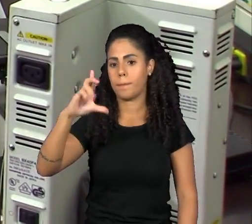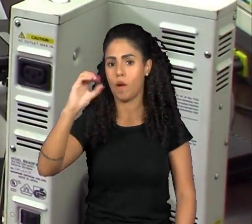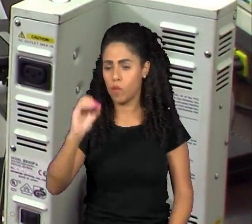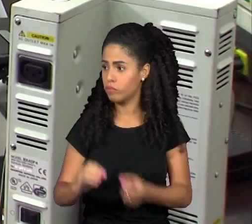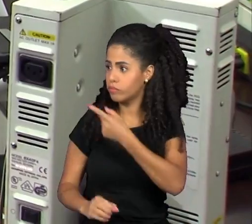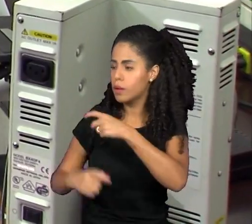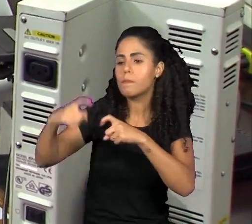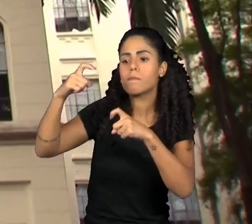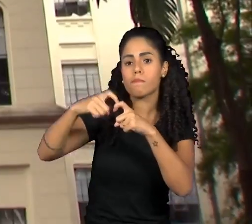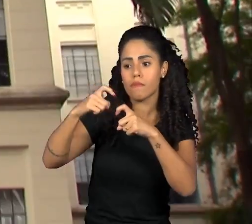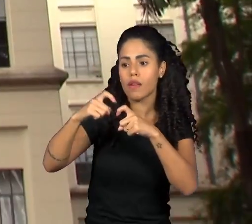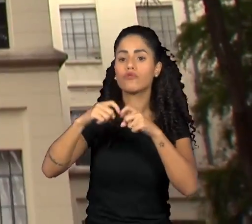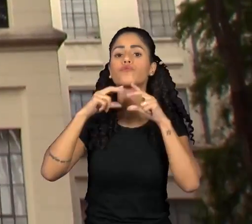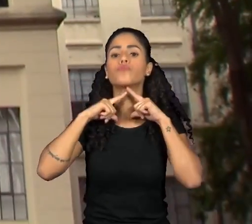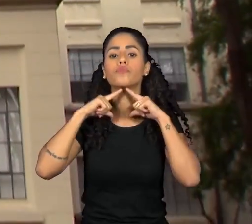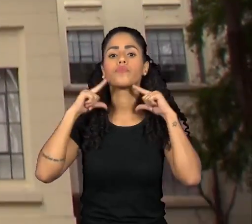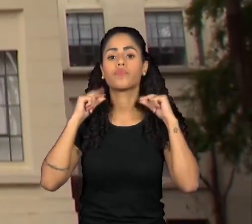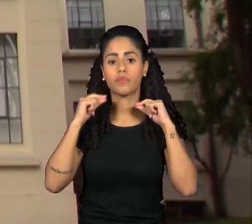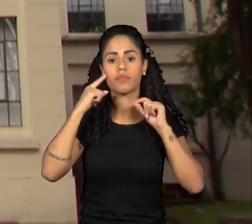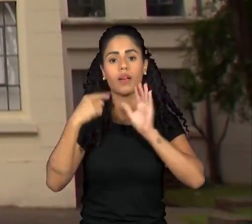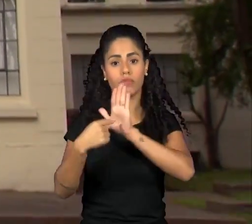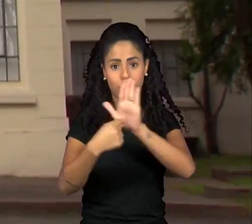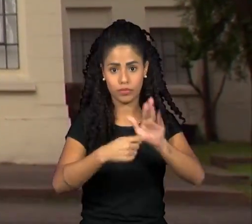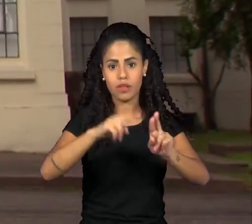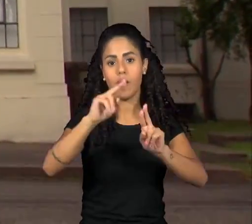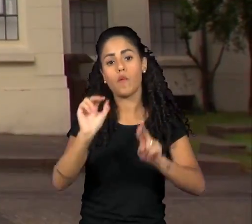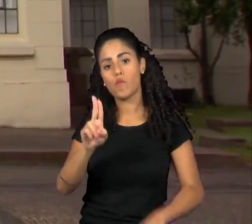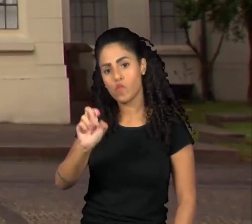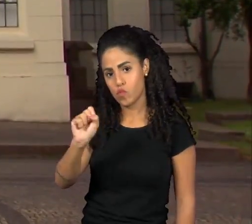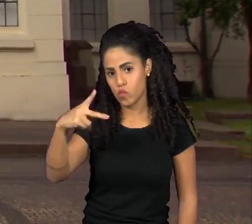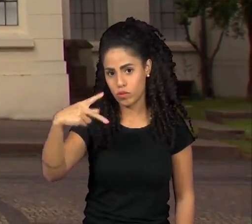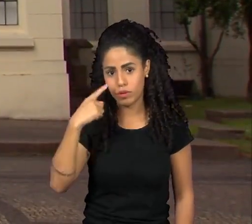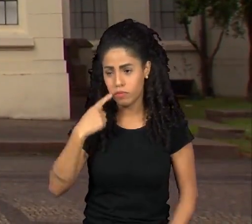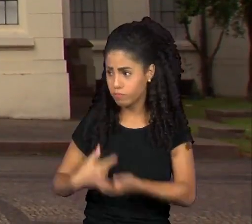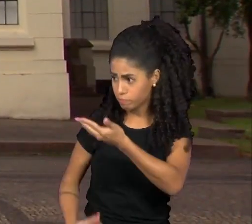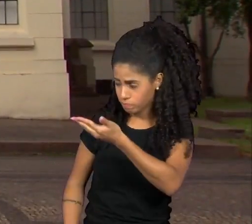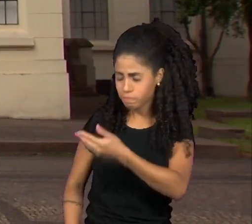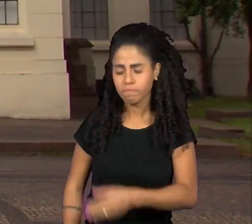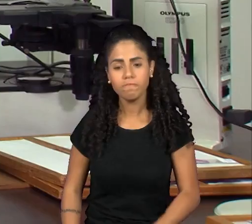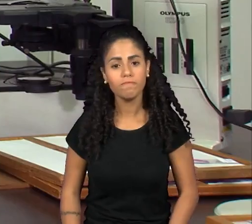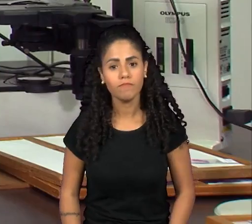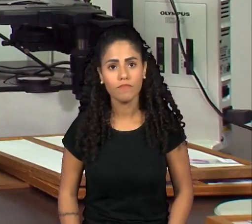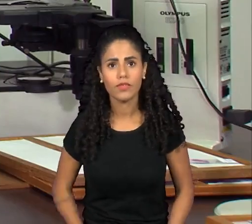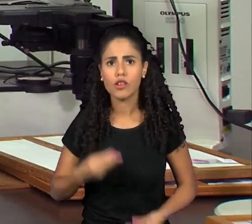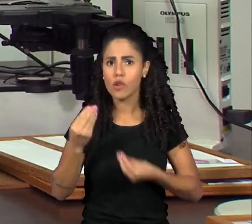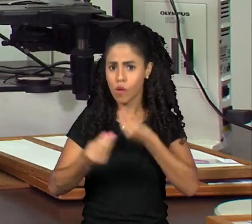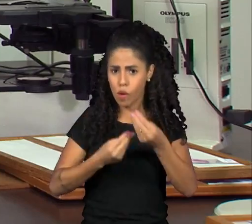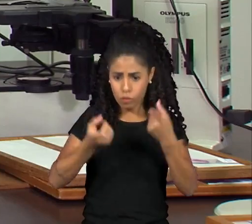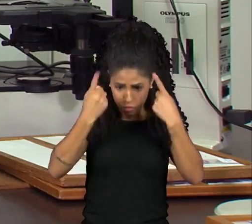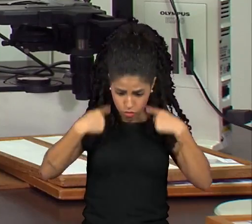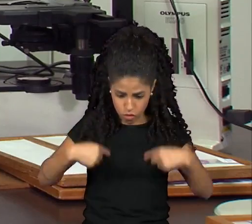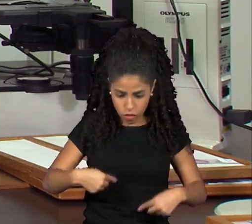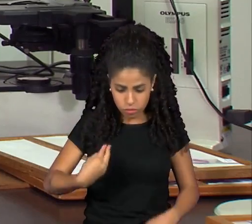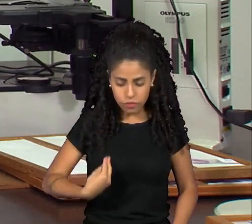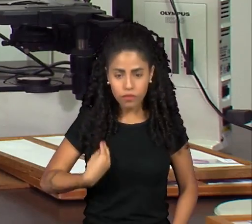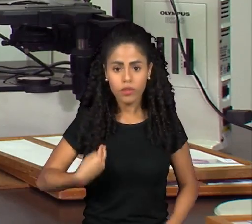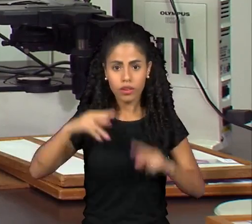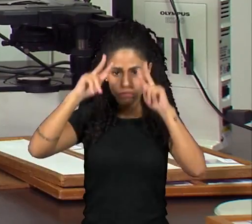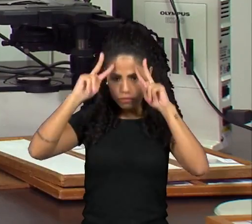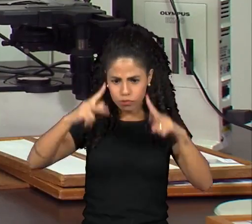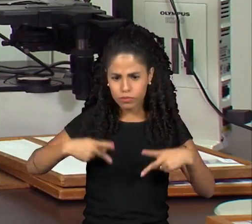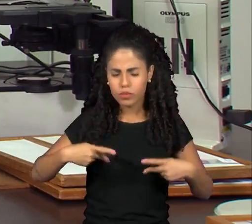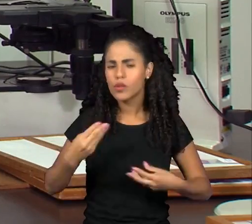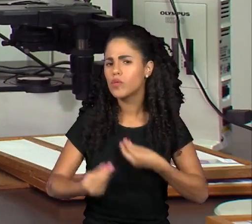médico patologista da Faculdade de Medicina da USP. A vulnerabilidade nossa é que vai